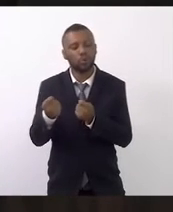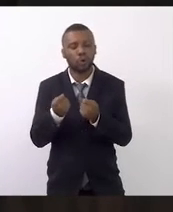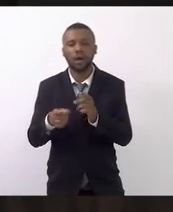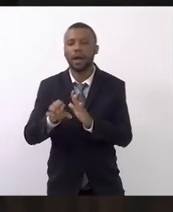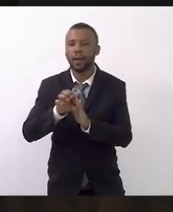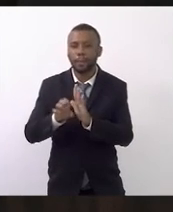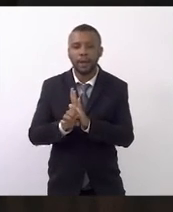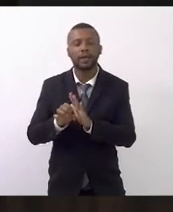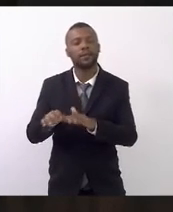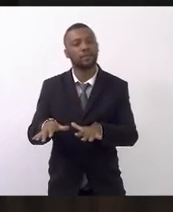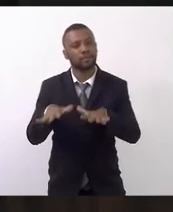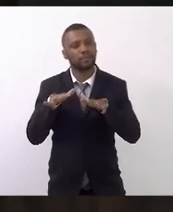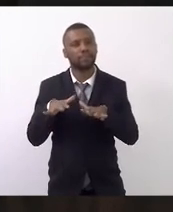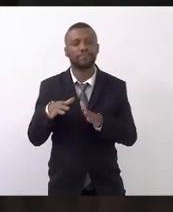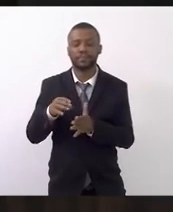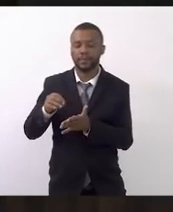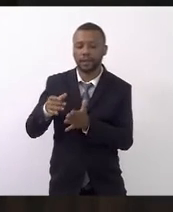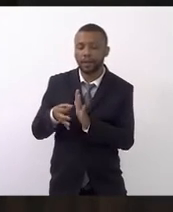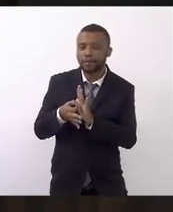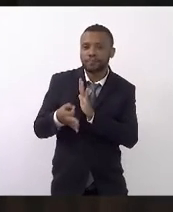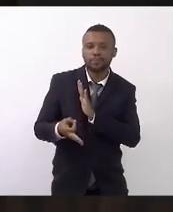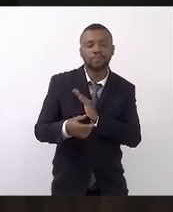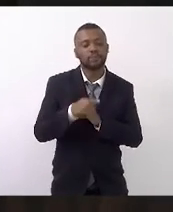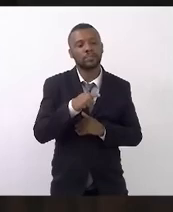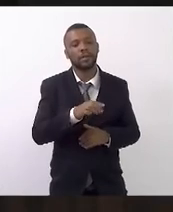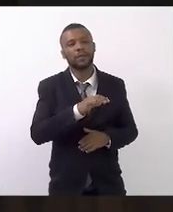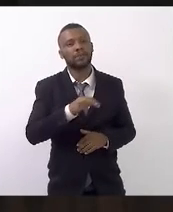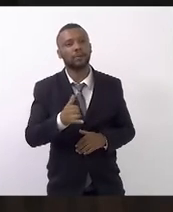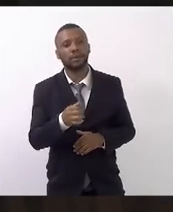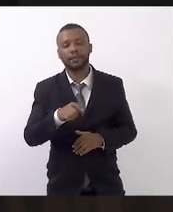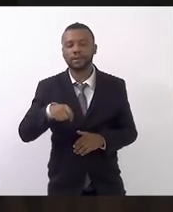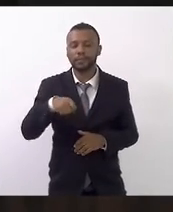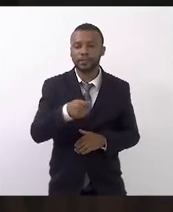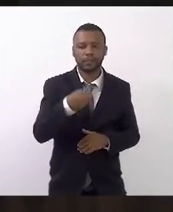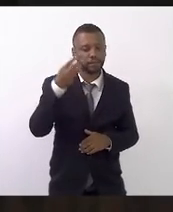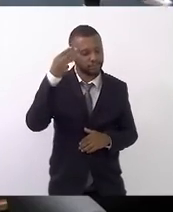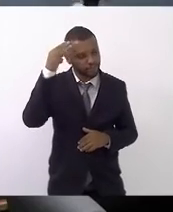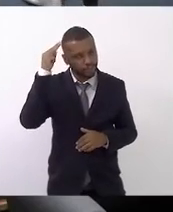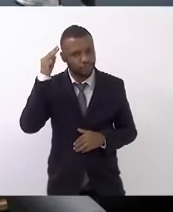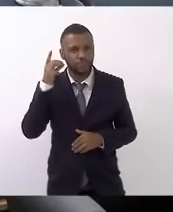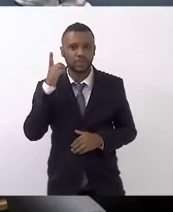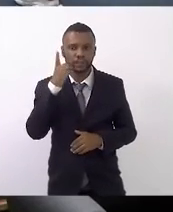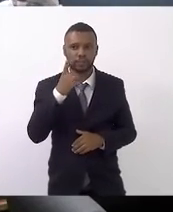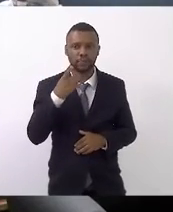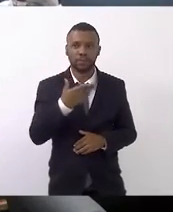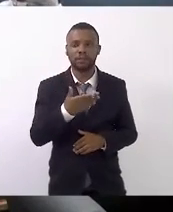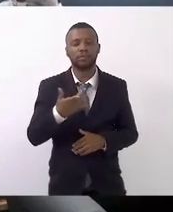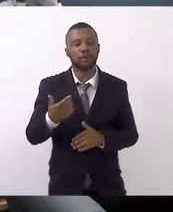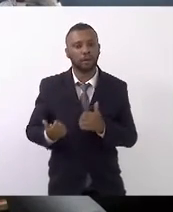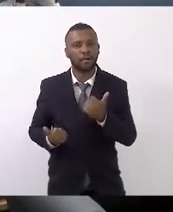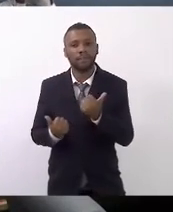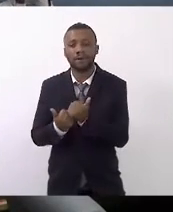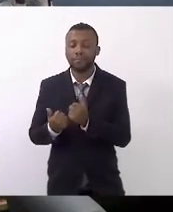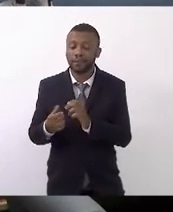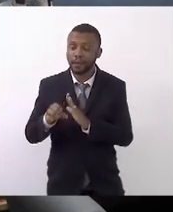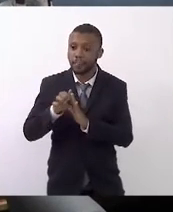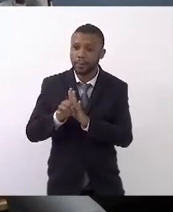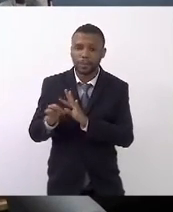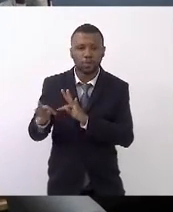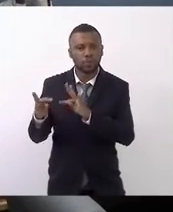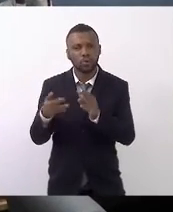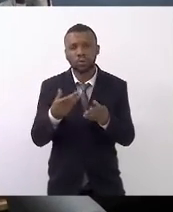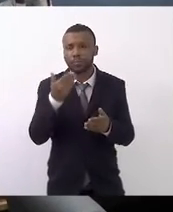plenário. Para emitir parecer pela CCJ, deputado Márcio Pacheco. Senhor presidente, parecer é favorável a todas as emendas, concluindo